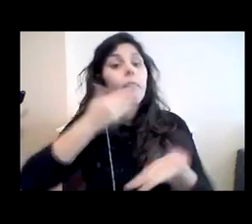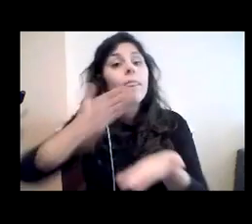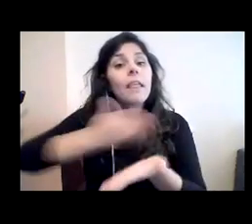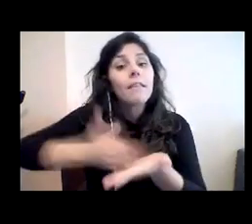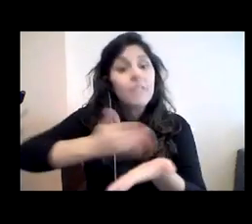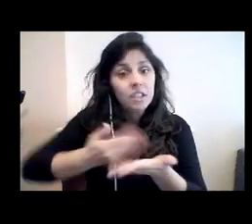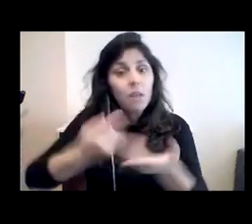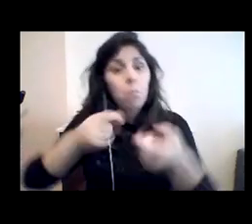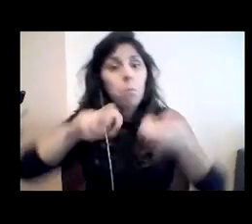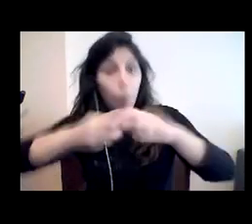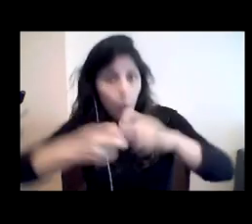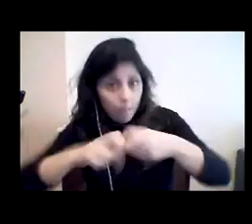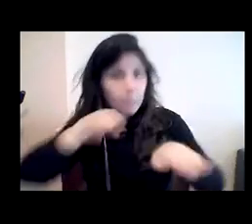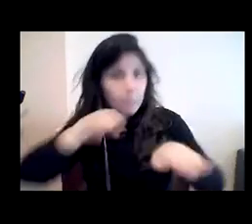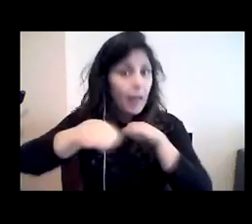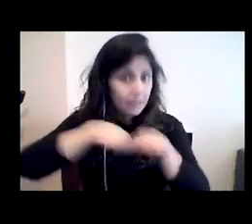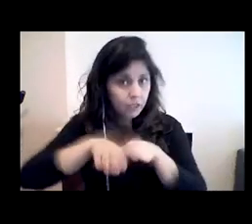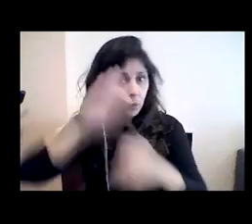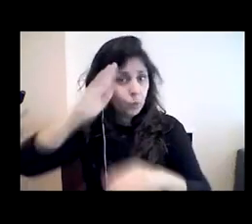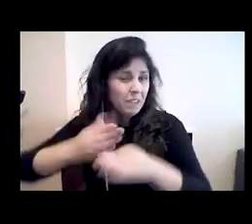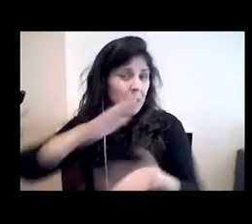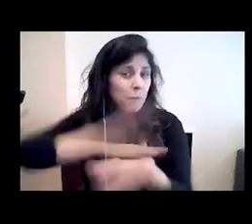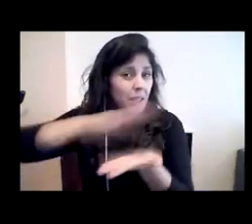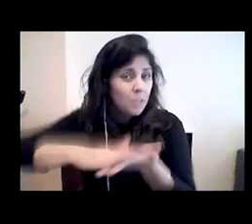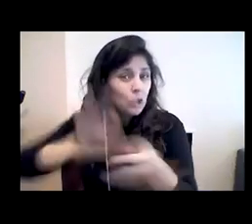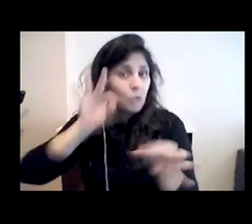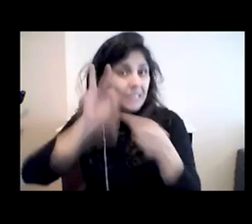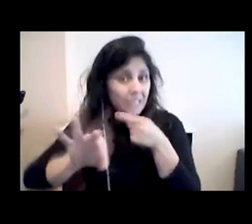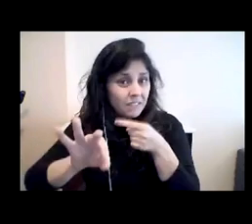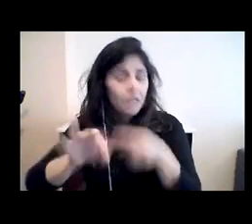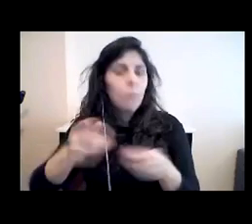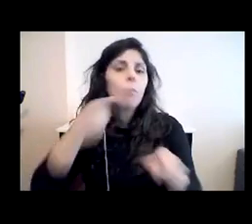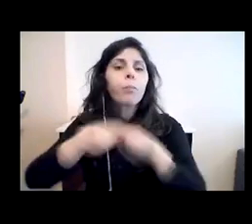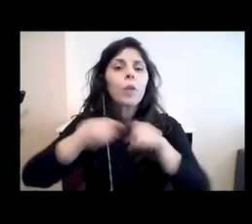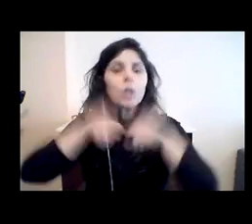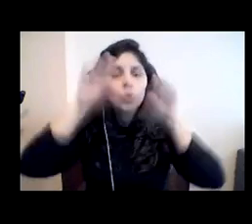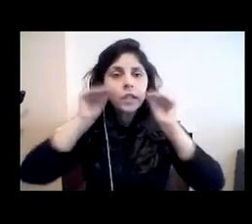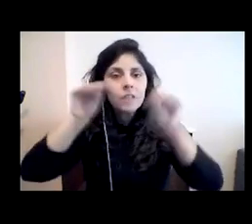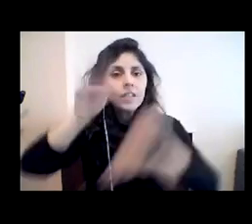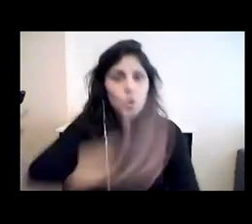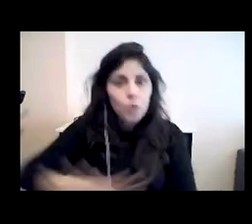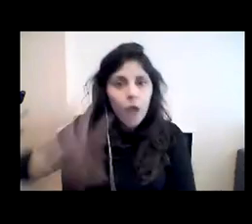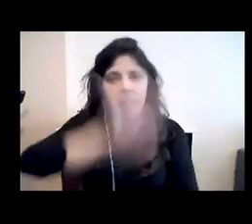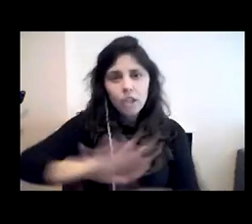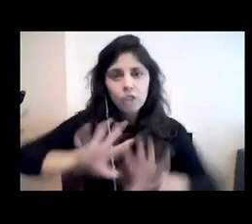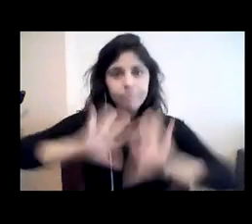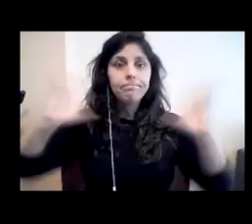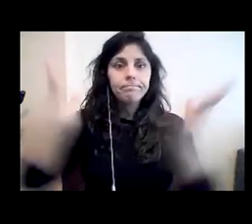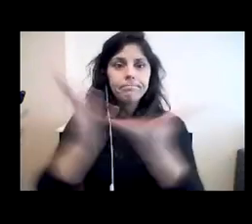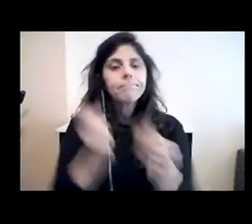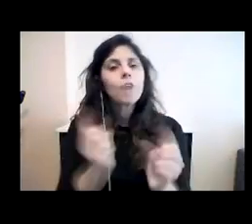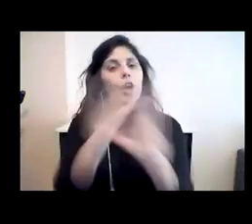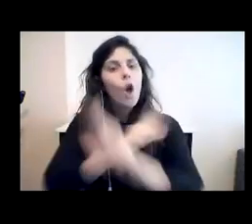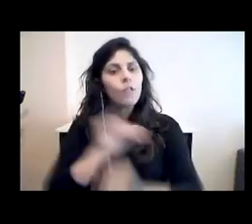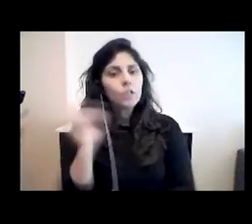outra, uma última publicação, especificamente sobre este assunto, Políticas Educativas Nacionais de Igualização, Novas Instituições e